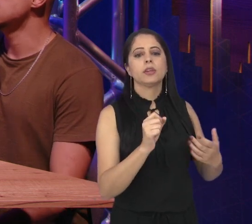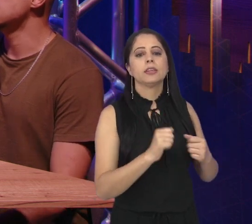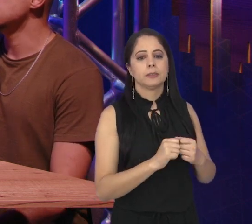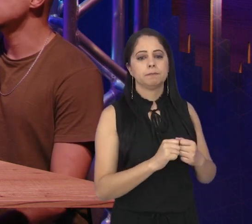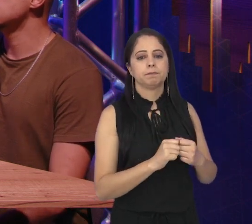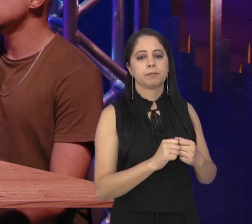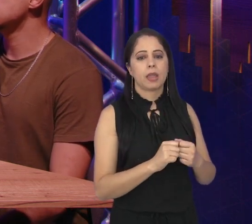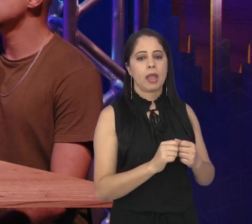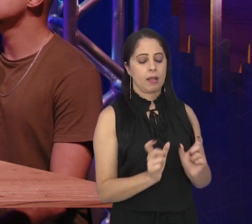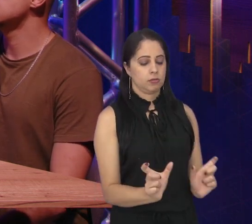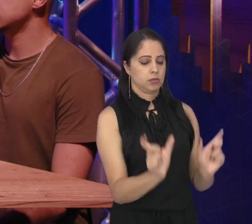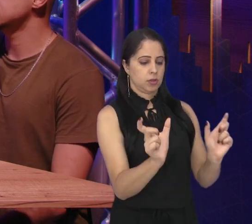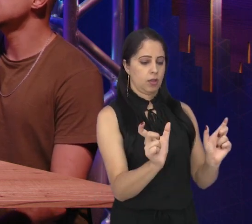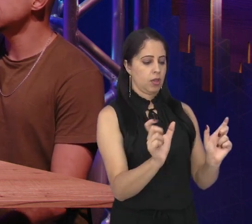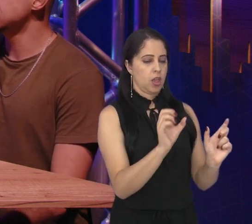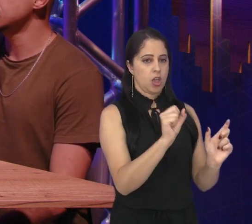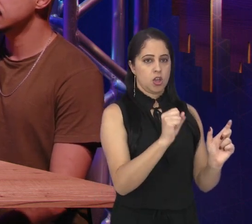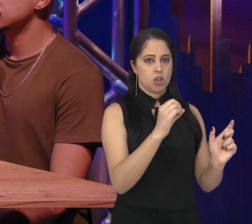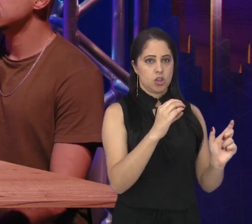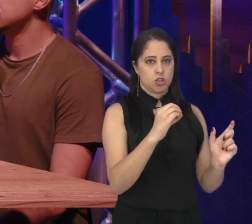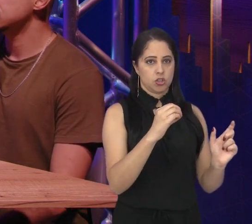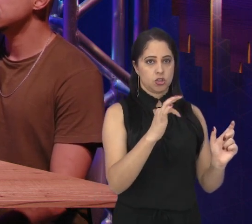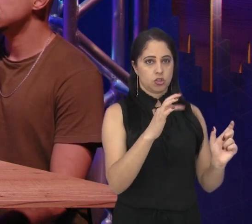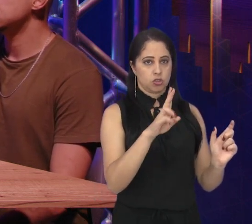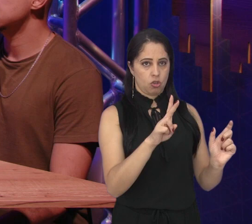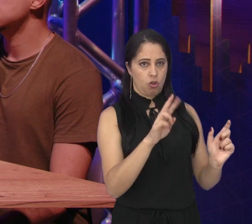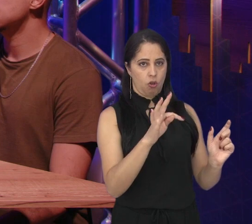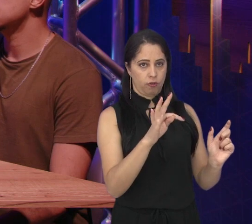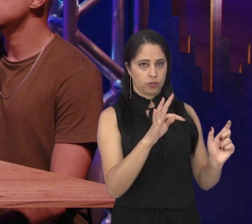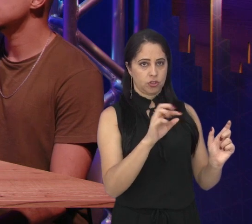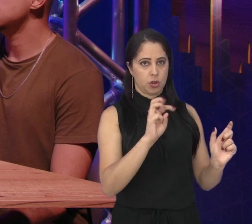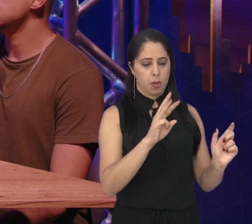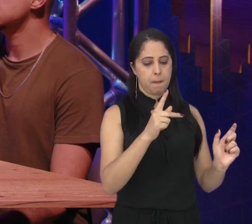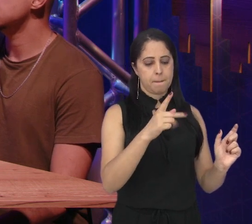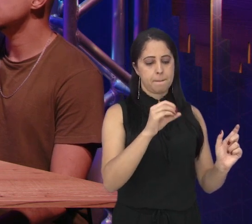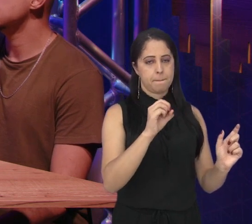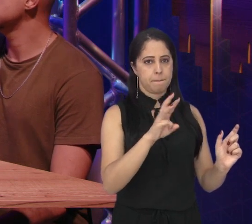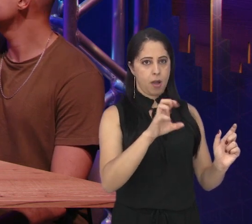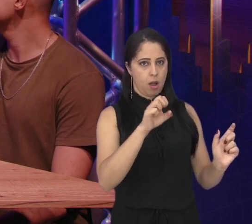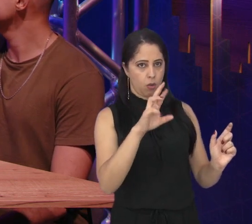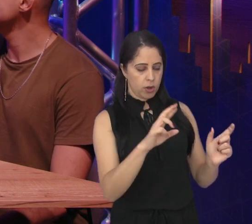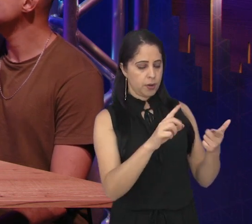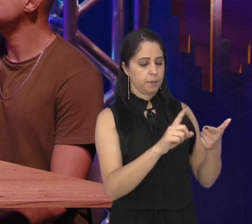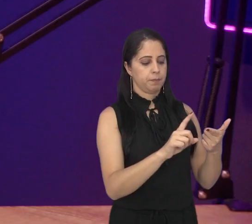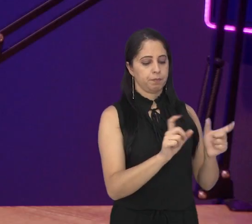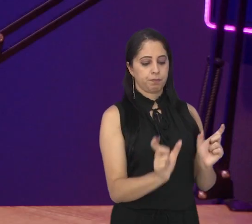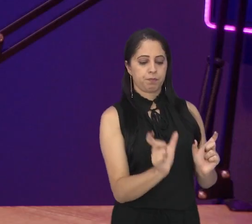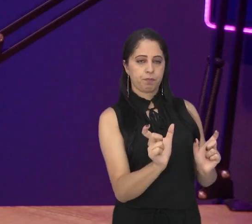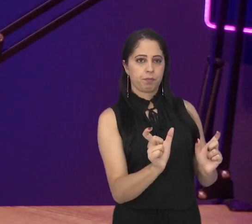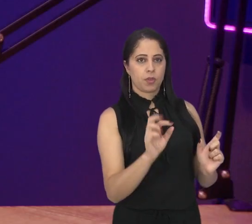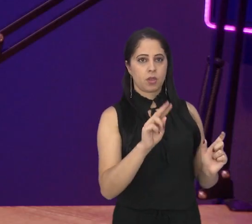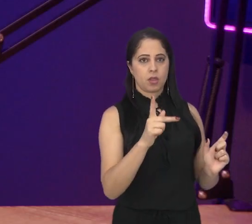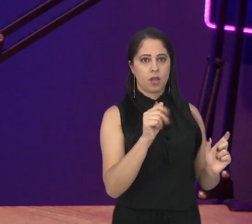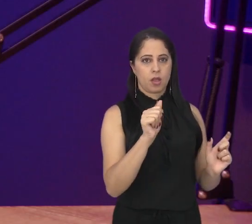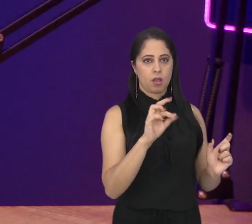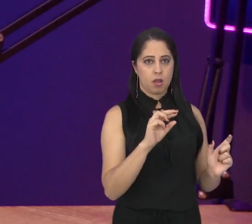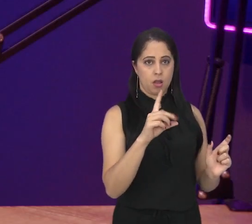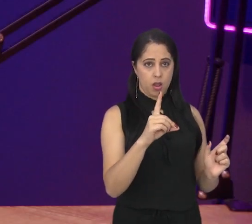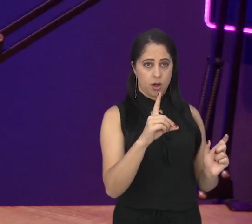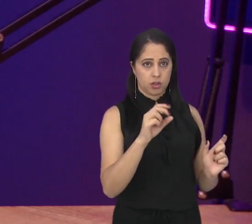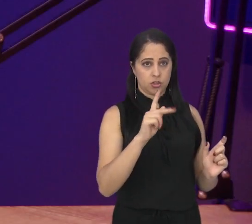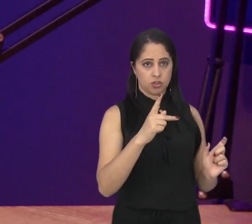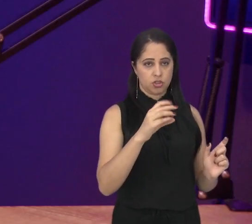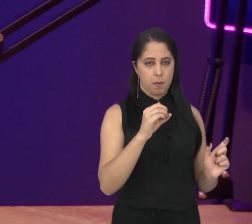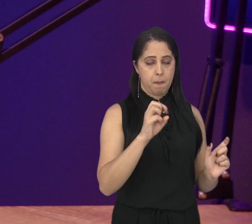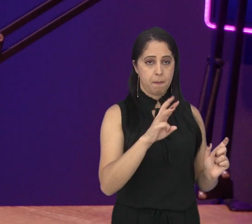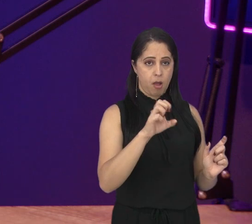né, sobre, que deu mesmo esses termos, né, soft power e hard power, foi há alguns anos atrás, né, acredito